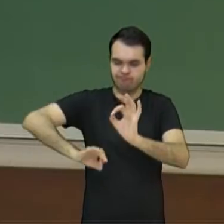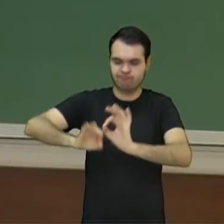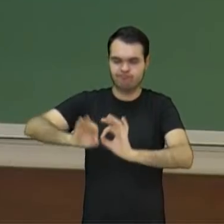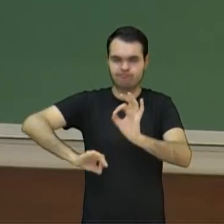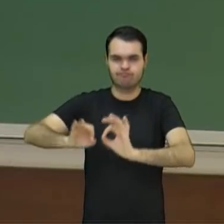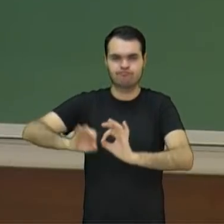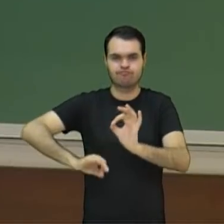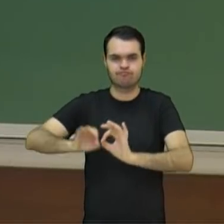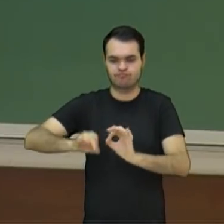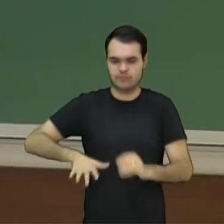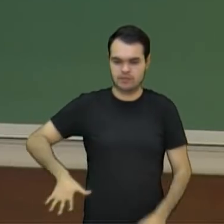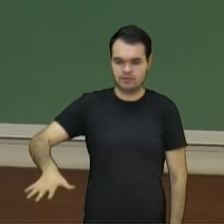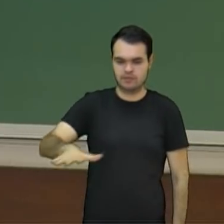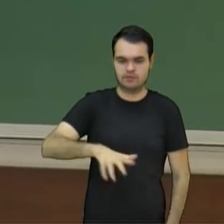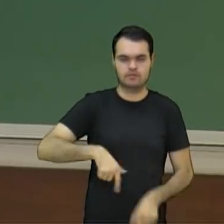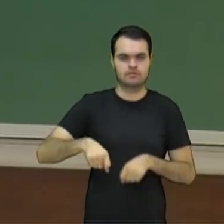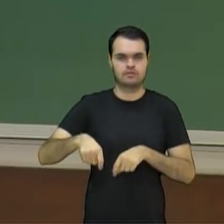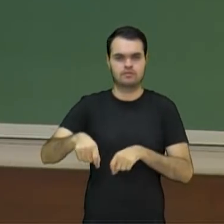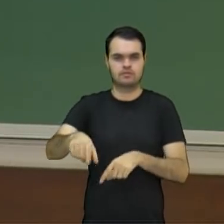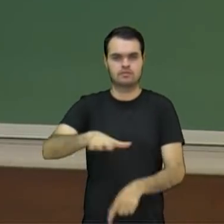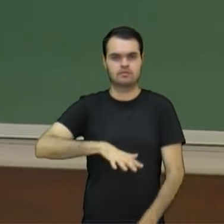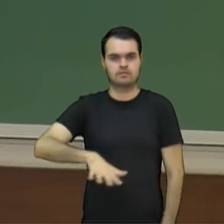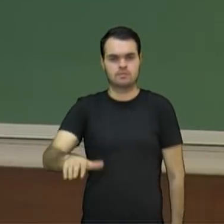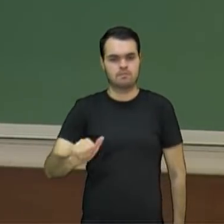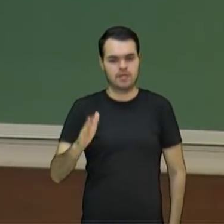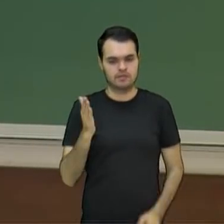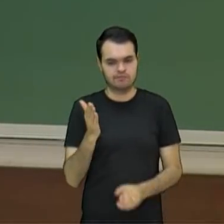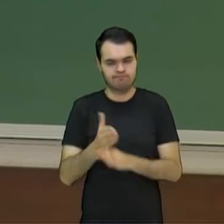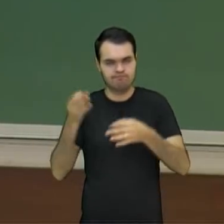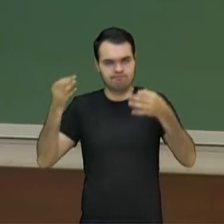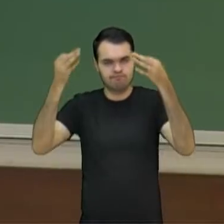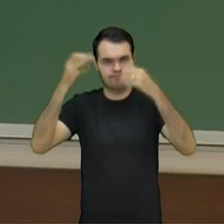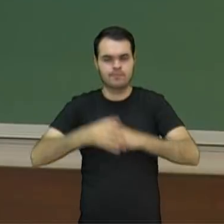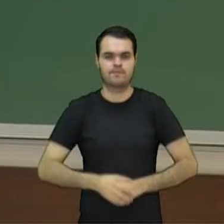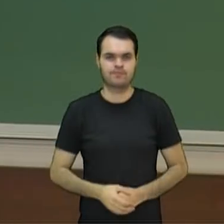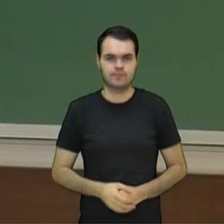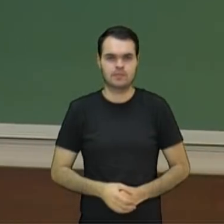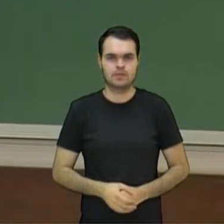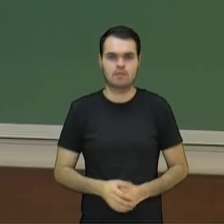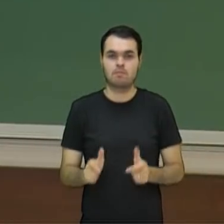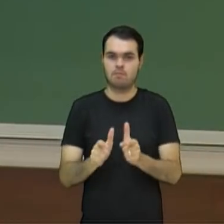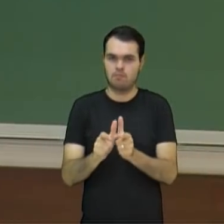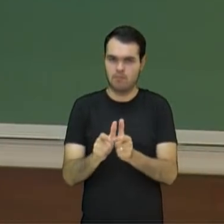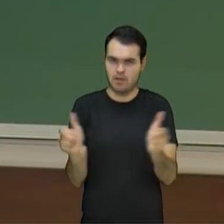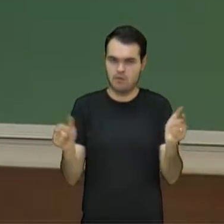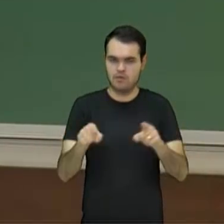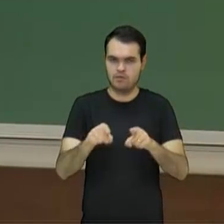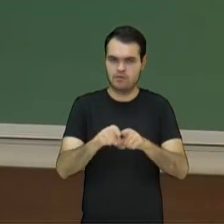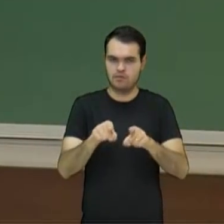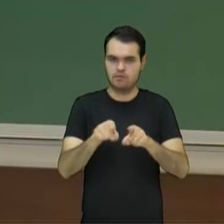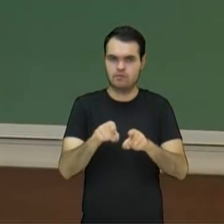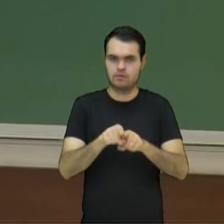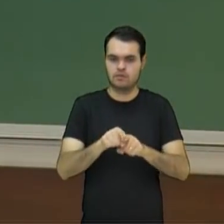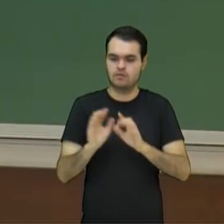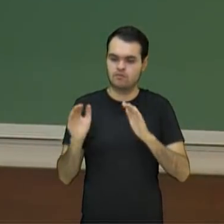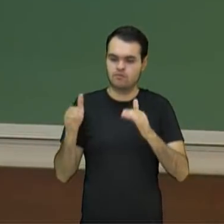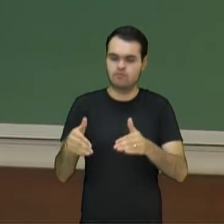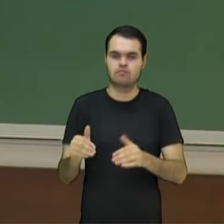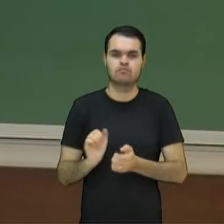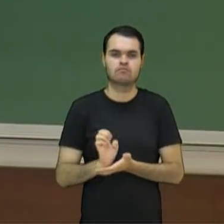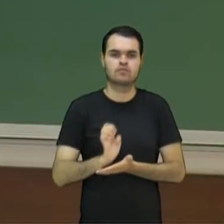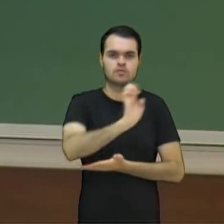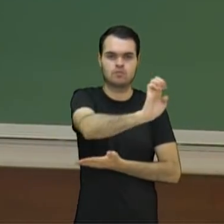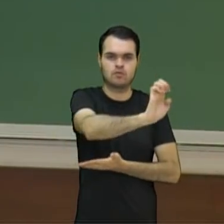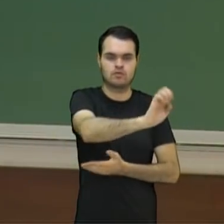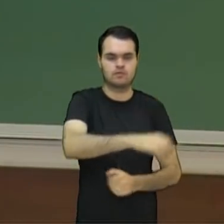elaboradas no campo para que a produção seja mais efetiva, para que a produção seja maior e também para que seja destinada à